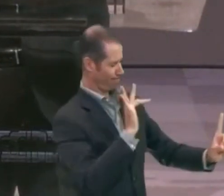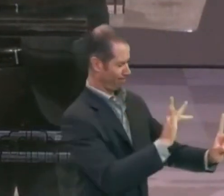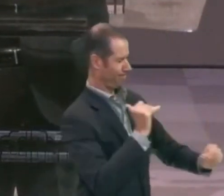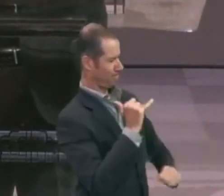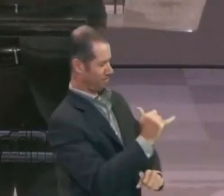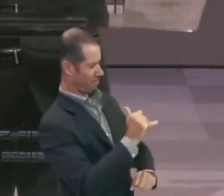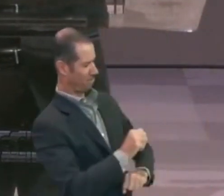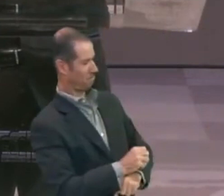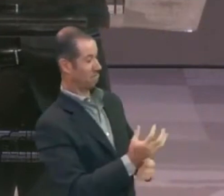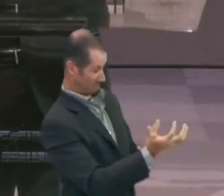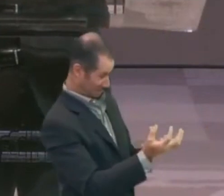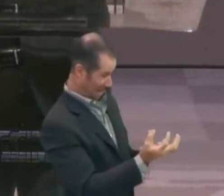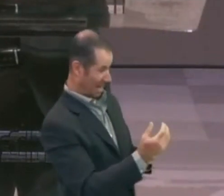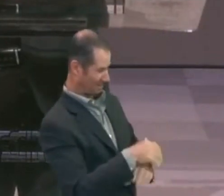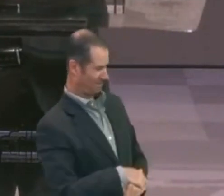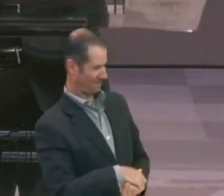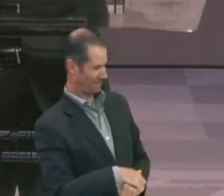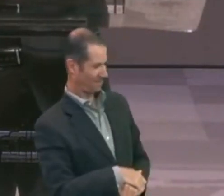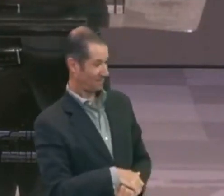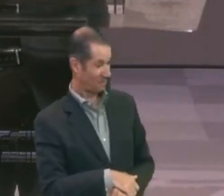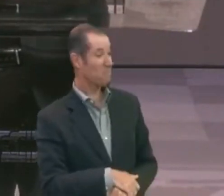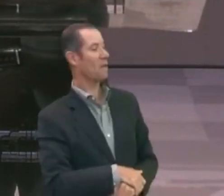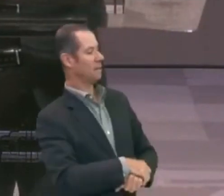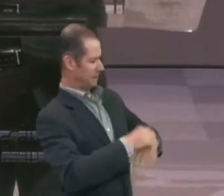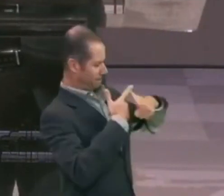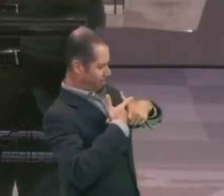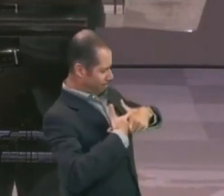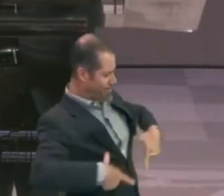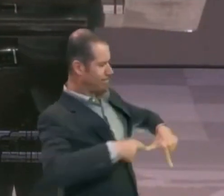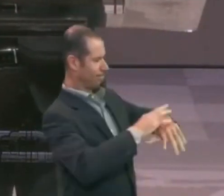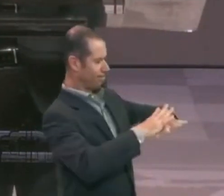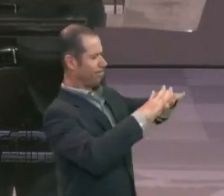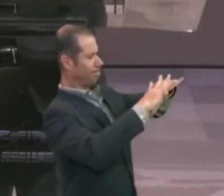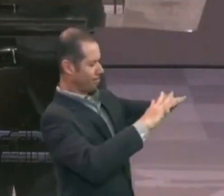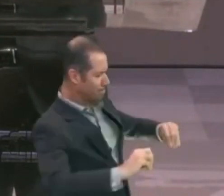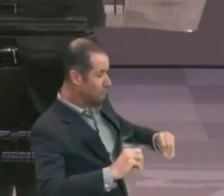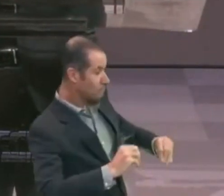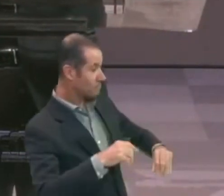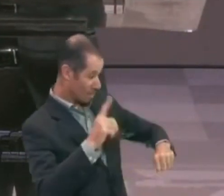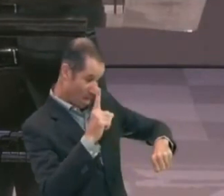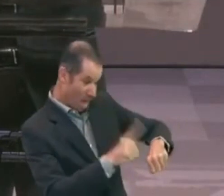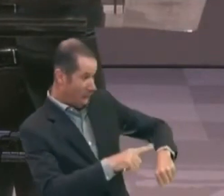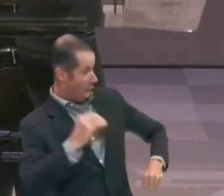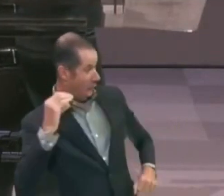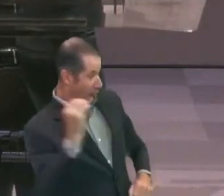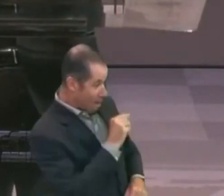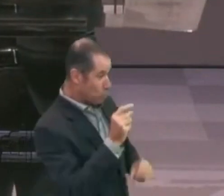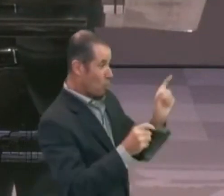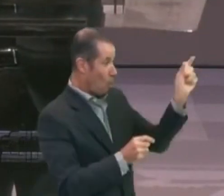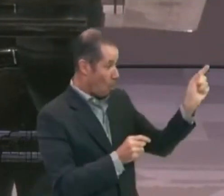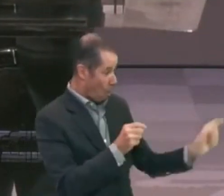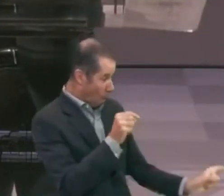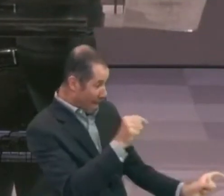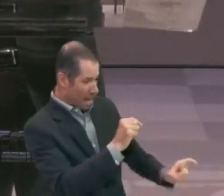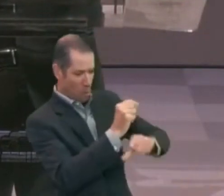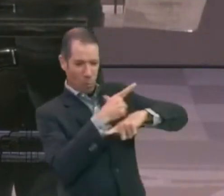disse: Quero, seja purificado. E imediatamente ele foi purificado